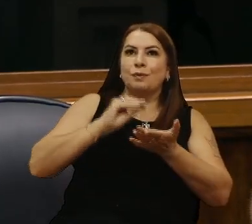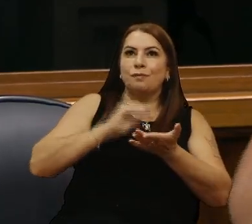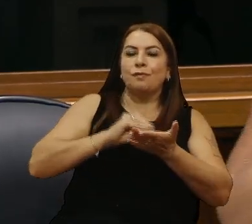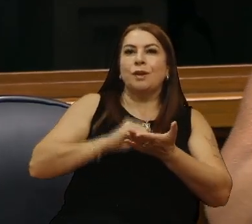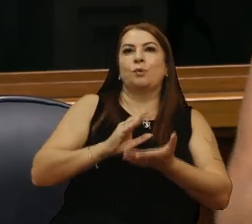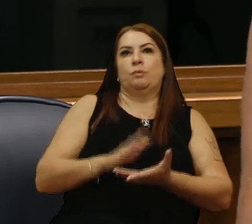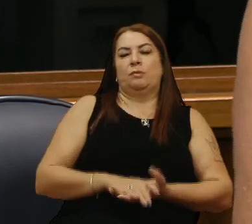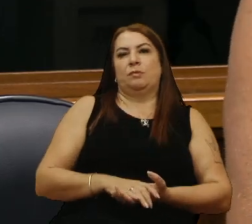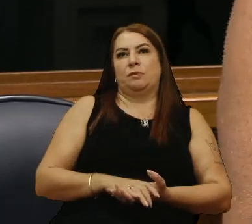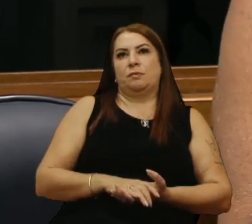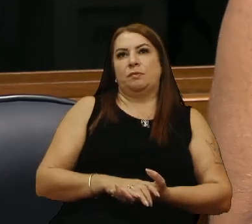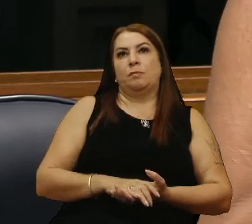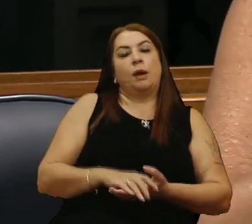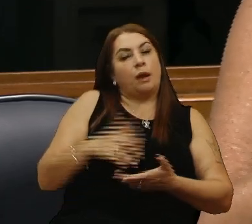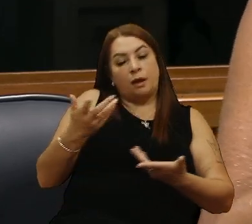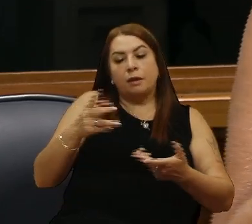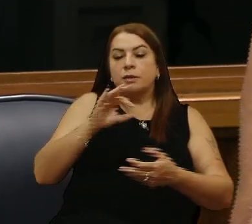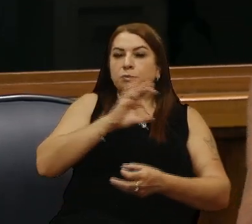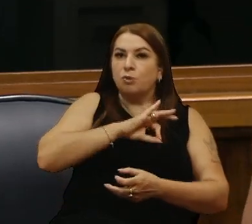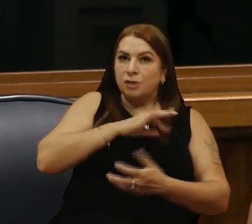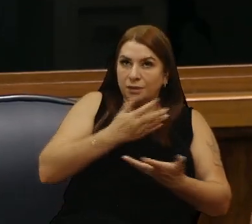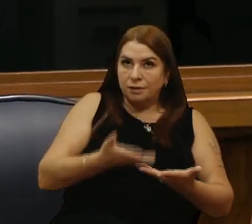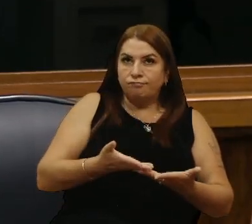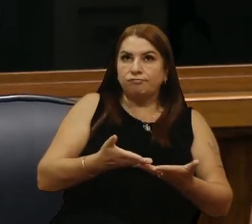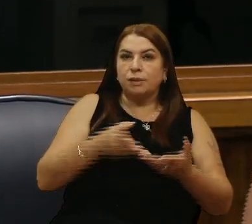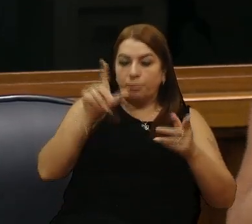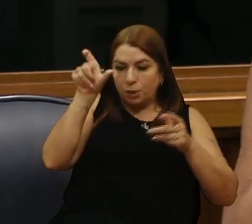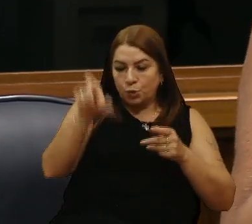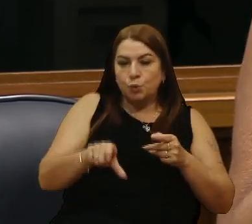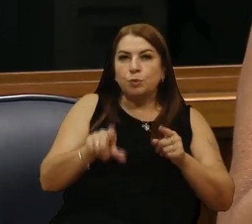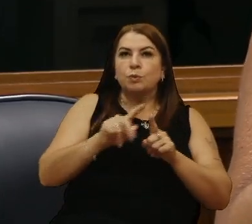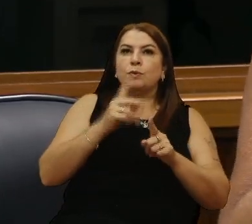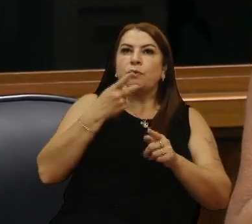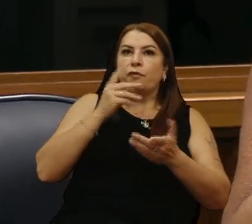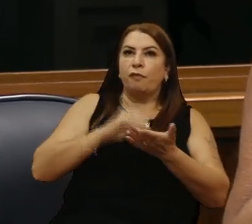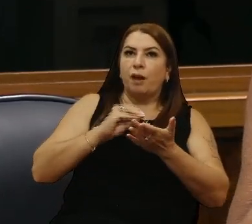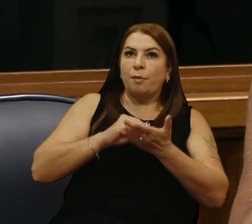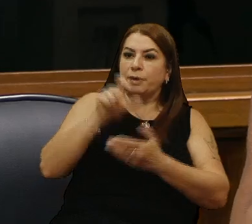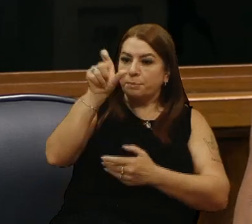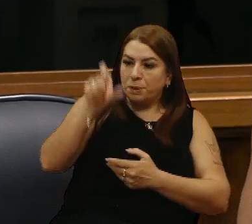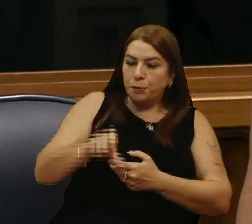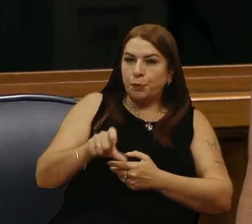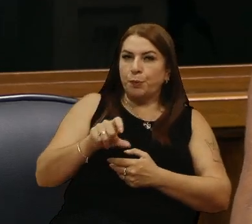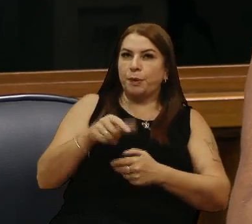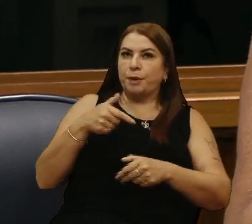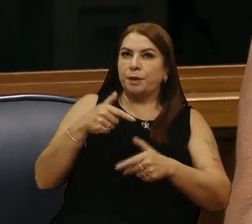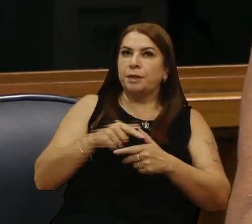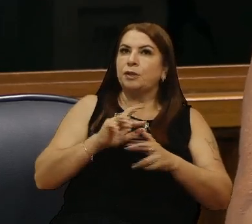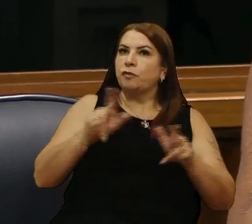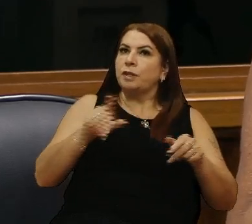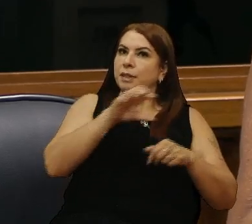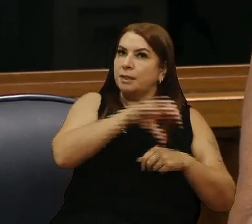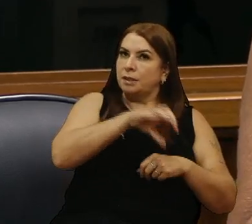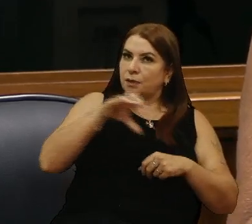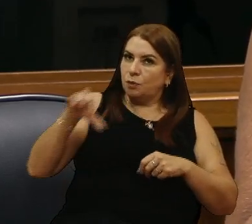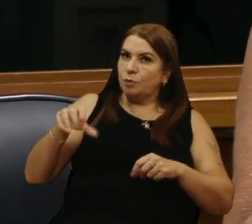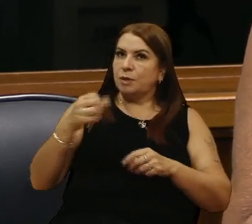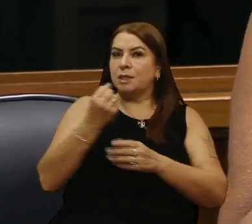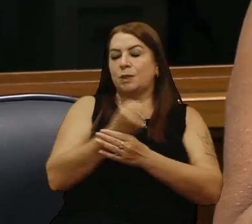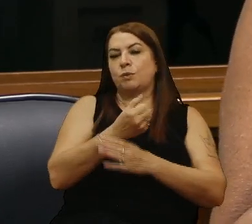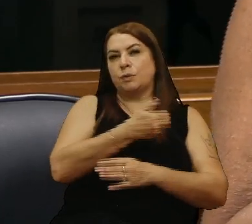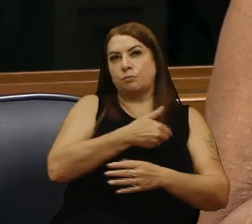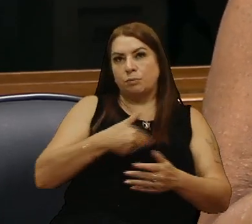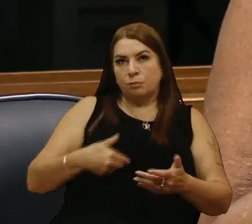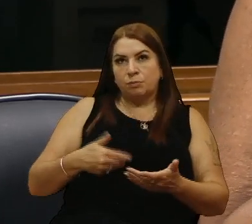é efetivo. E quando a gente fala de falta de efetivo, é em vários setores da segurança